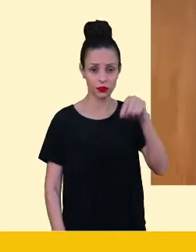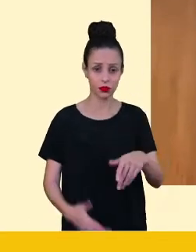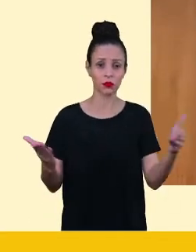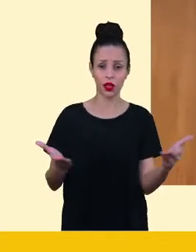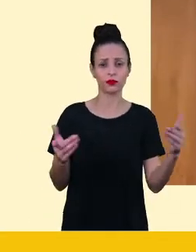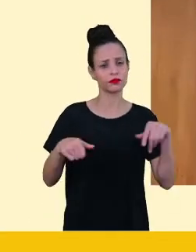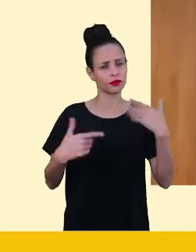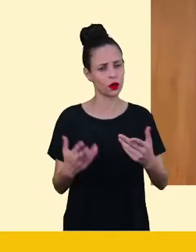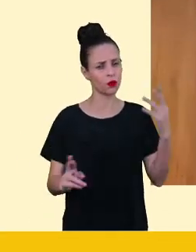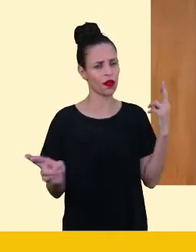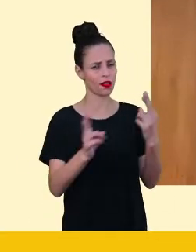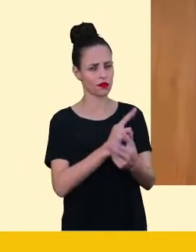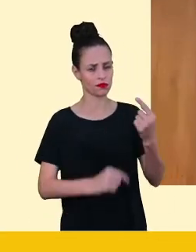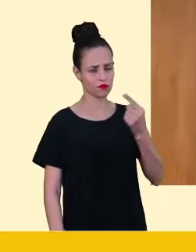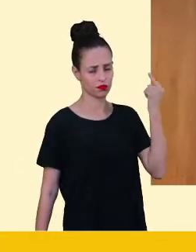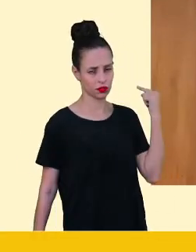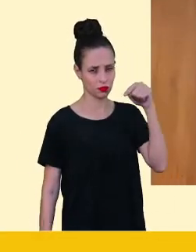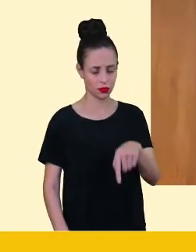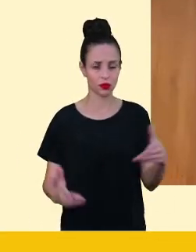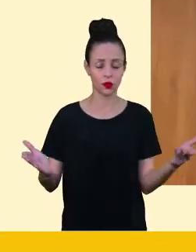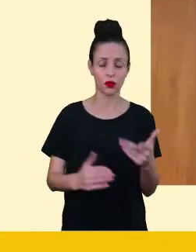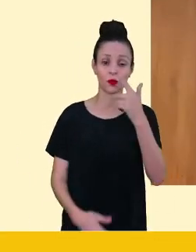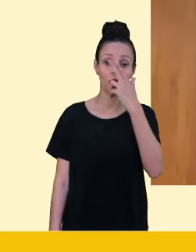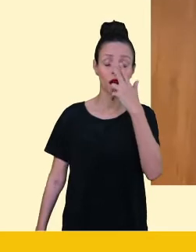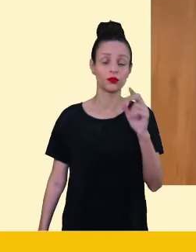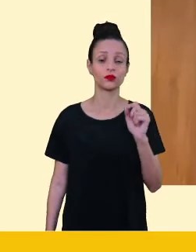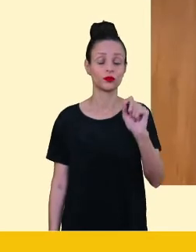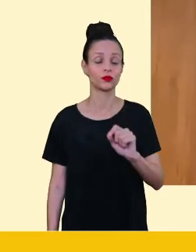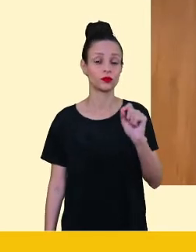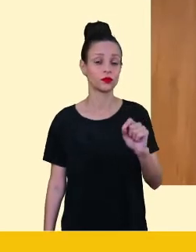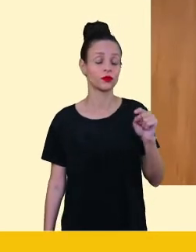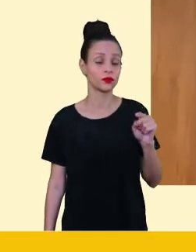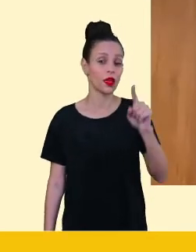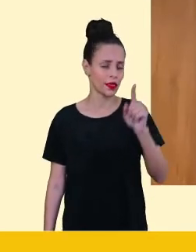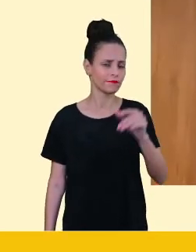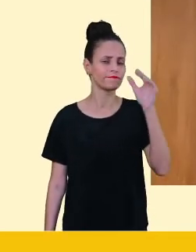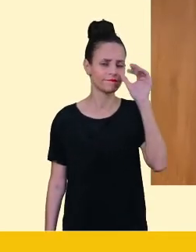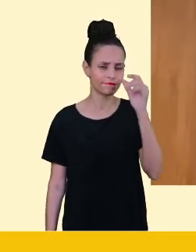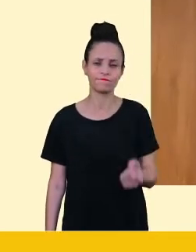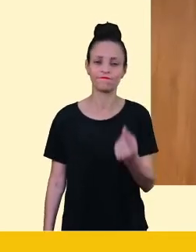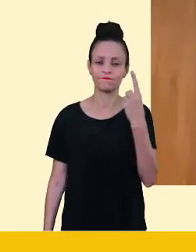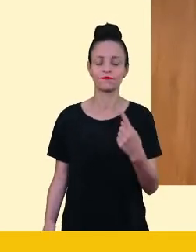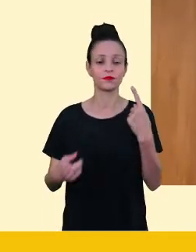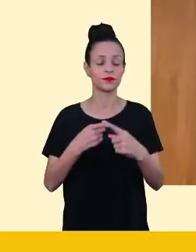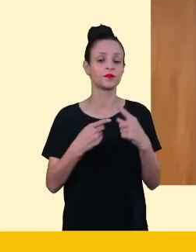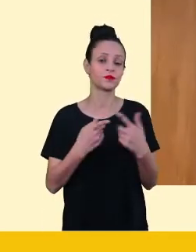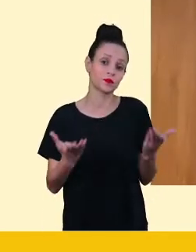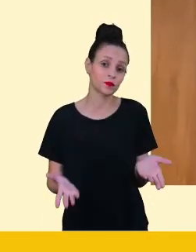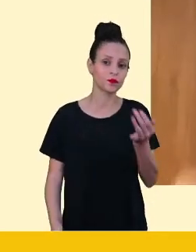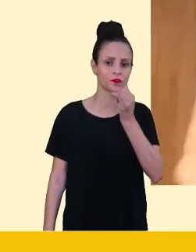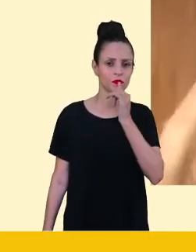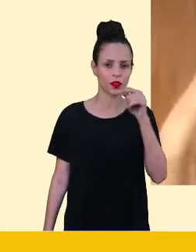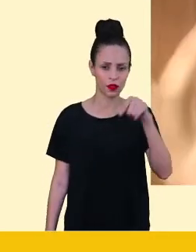e presente, né? E, em certo sentido, eu acho que é meio curioso isso, né?